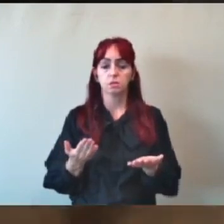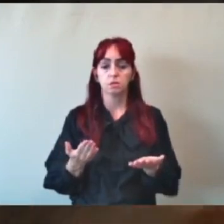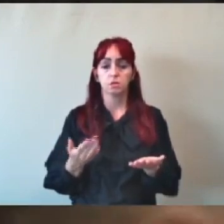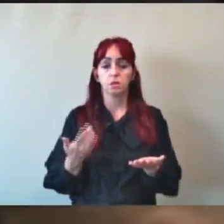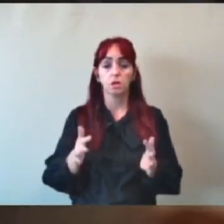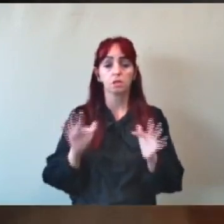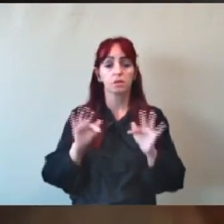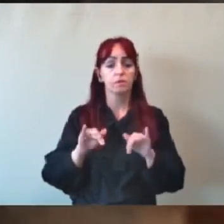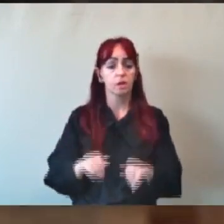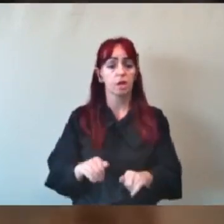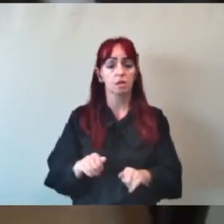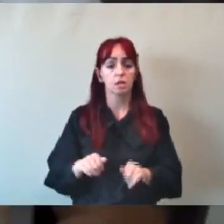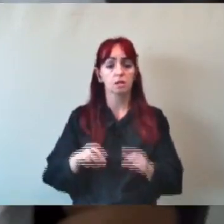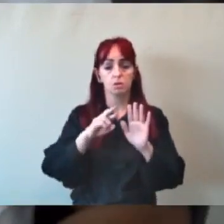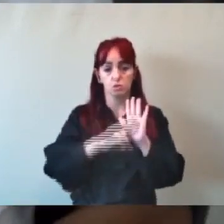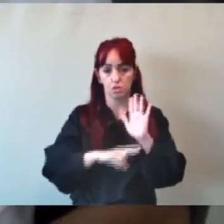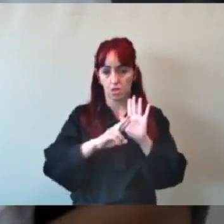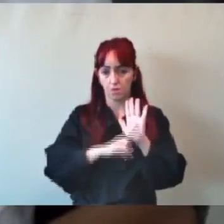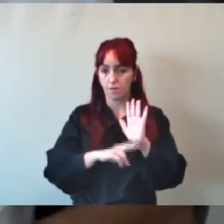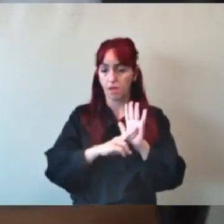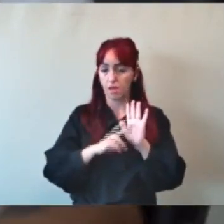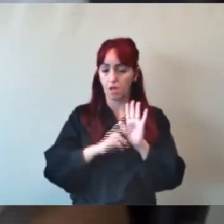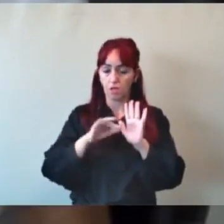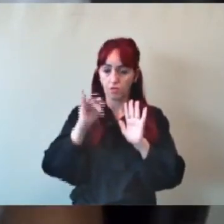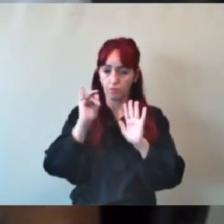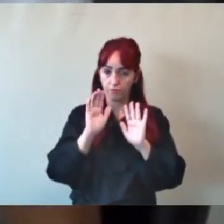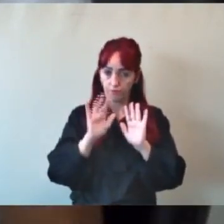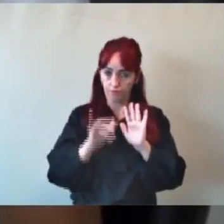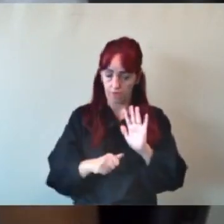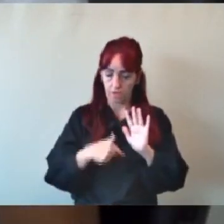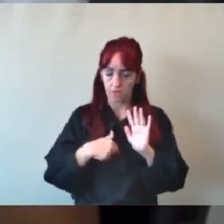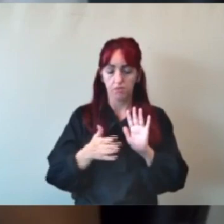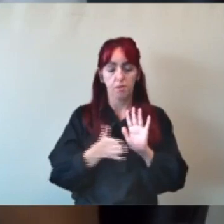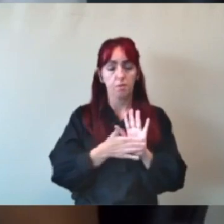dos requerimentos que estava em pauta, a deliberação.